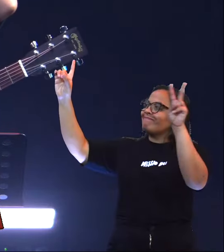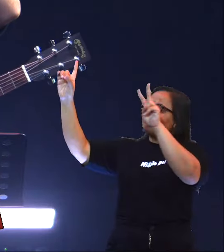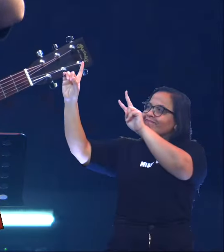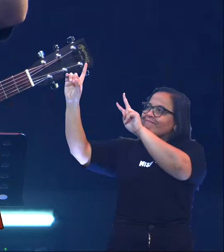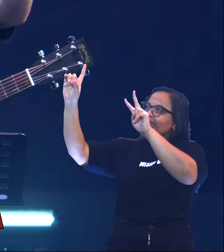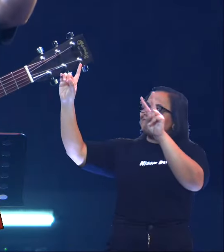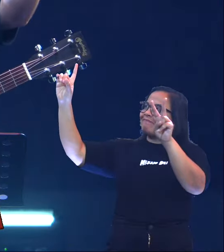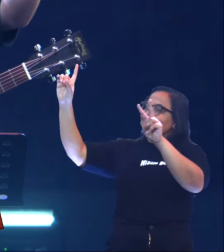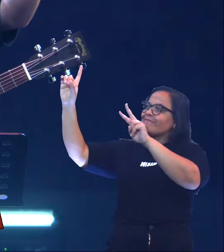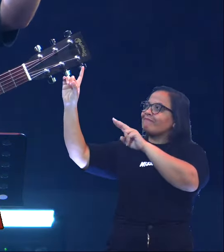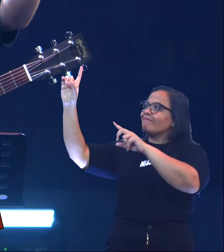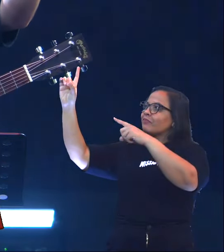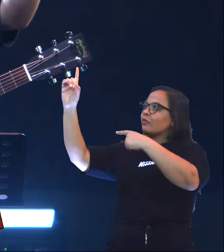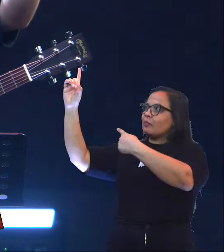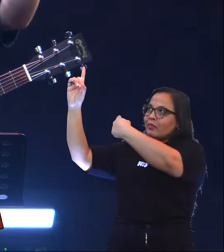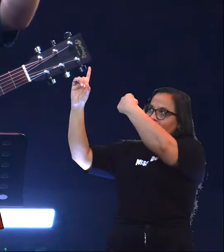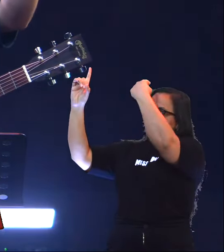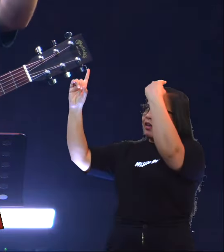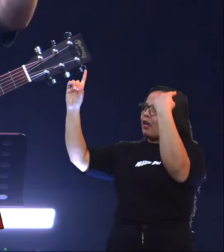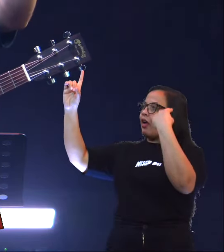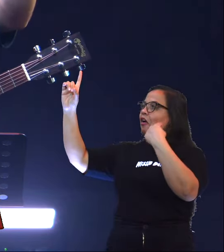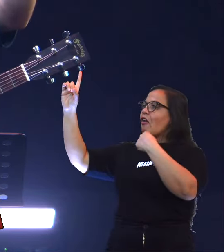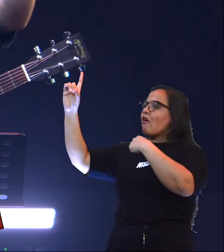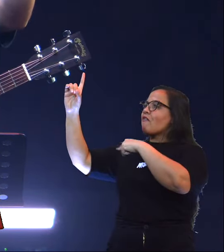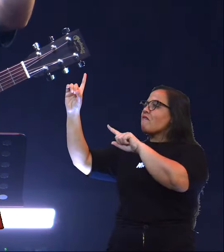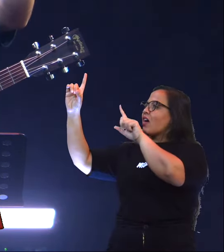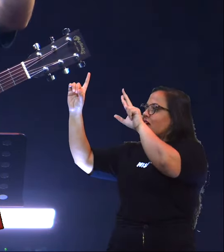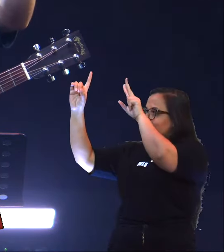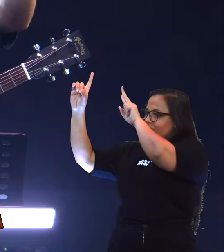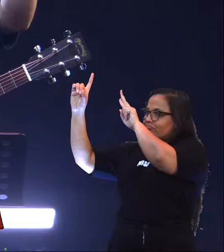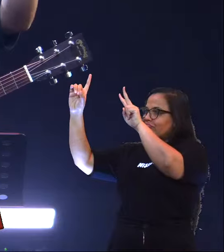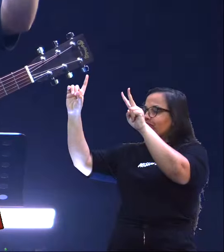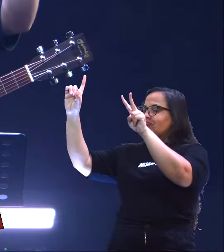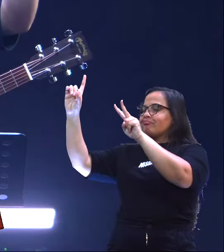tua face, Senhor.